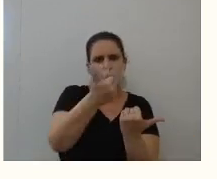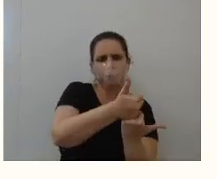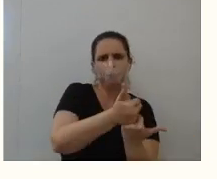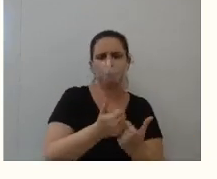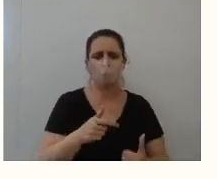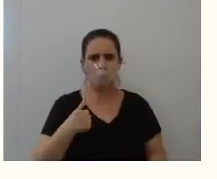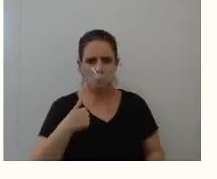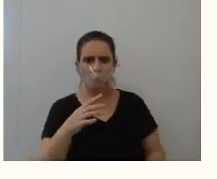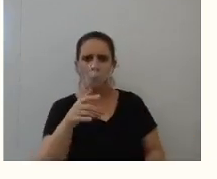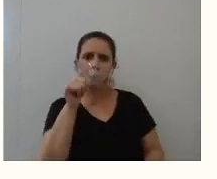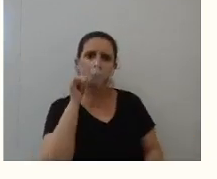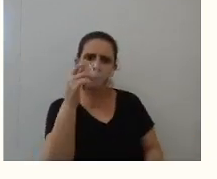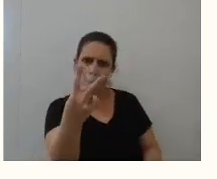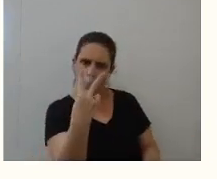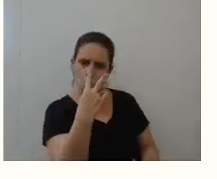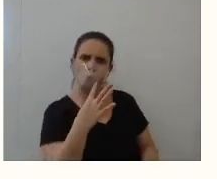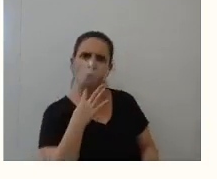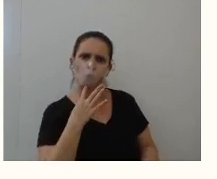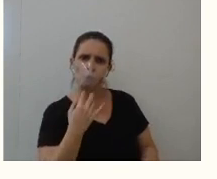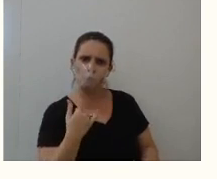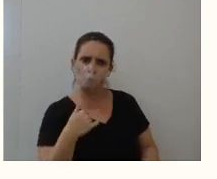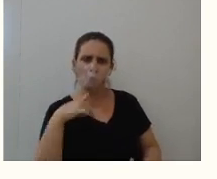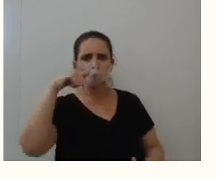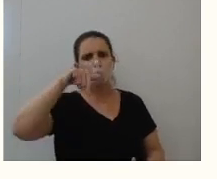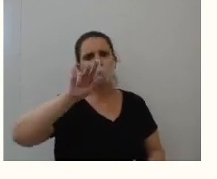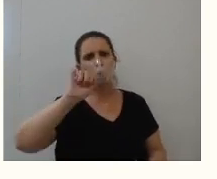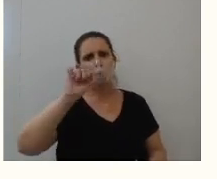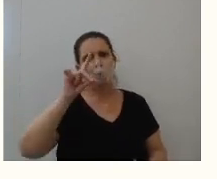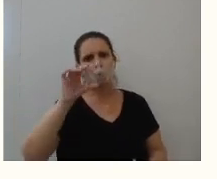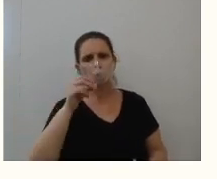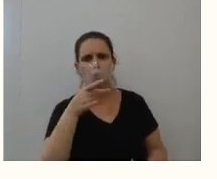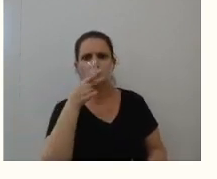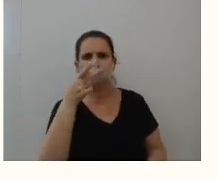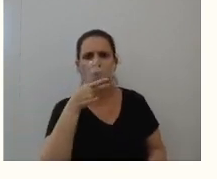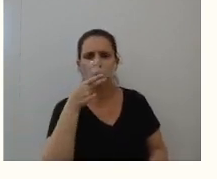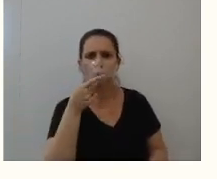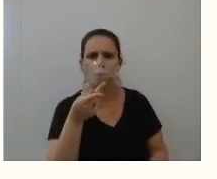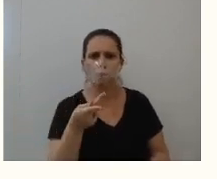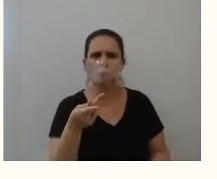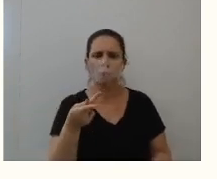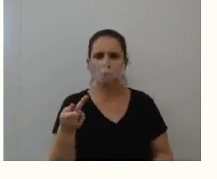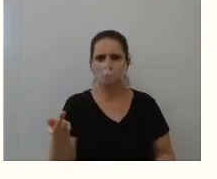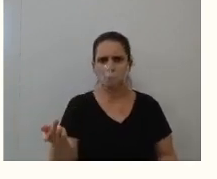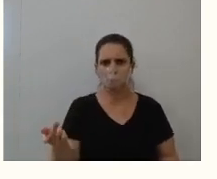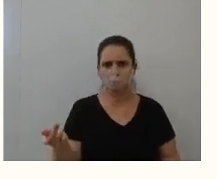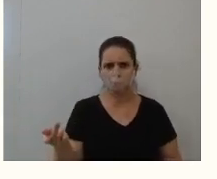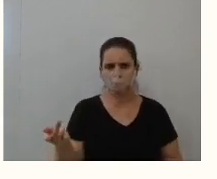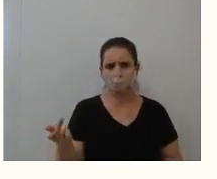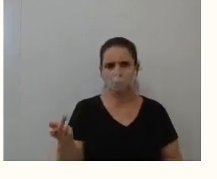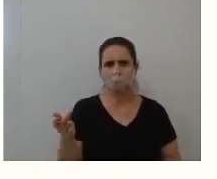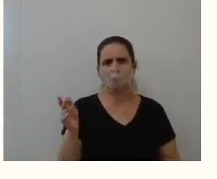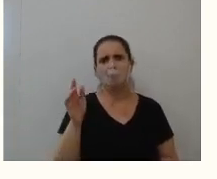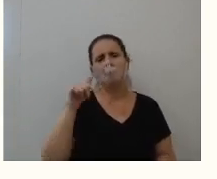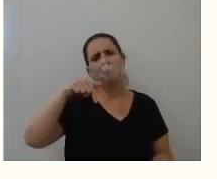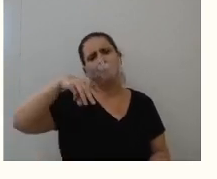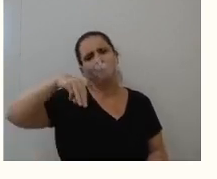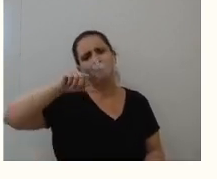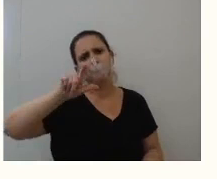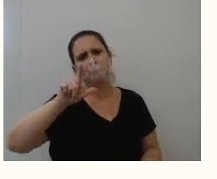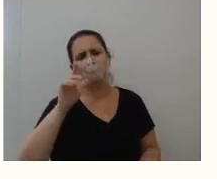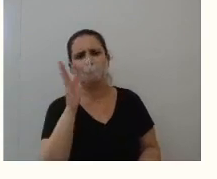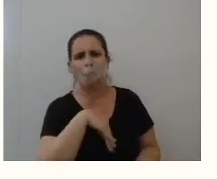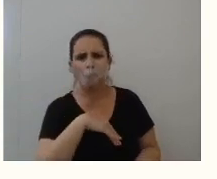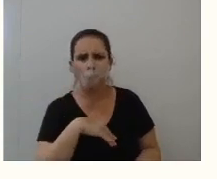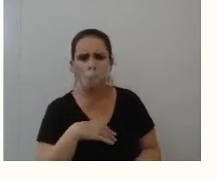ó. Ela me reconheceu quando lhe dirigi a palavra. A gente nunca usa esse mal, né? Com esse